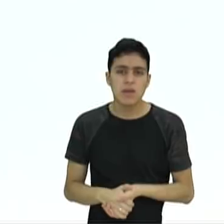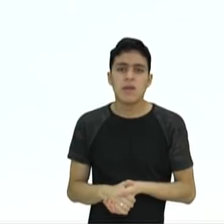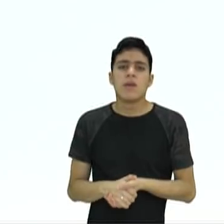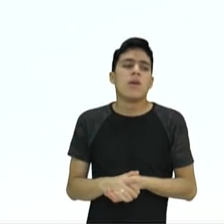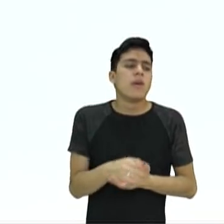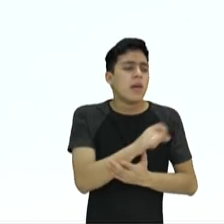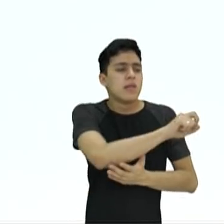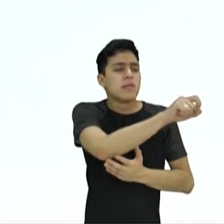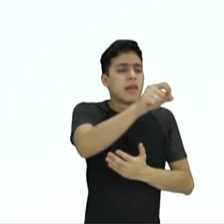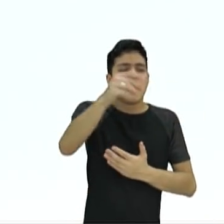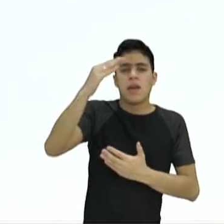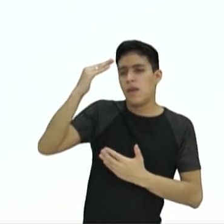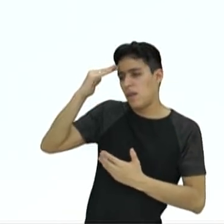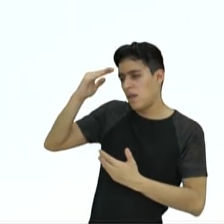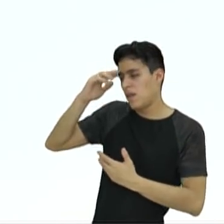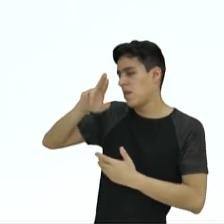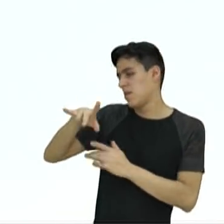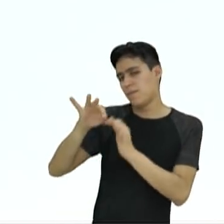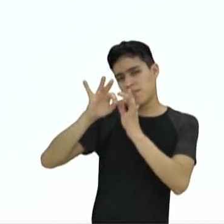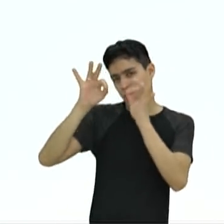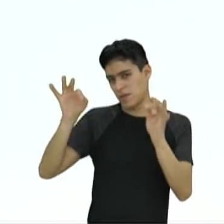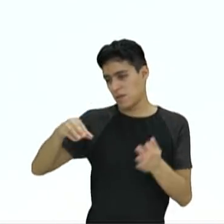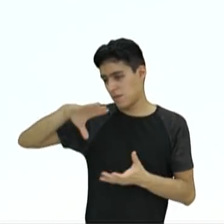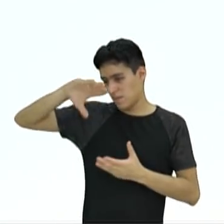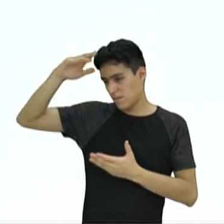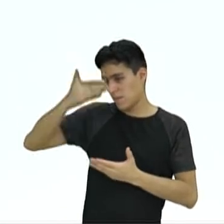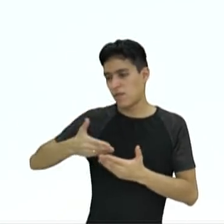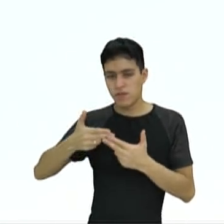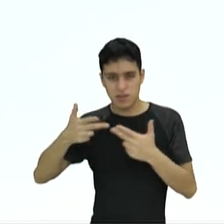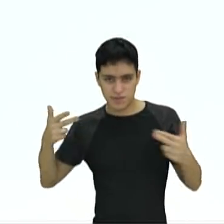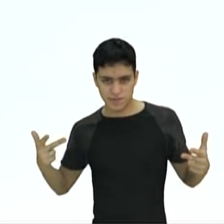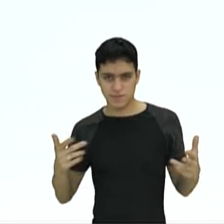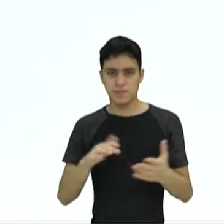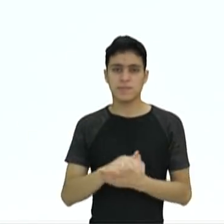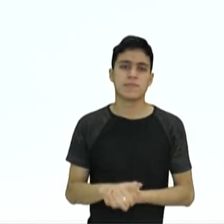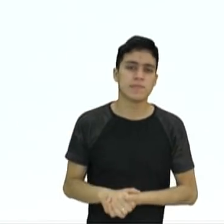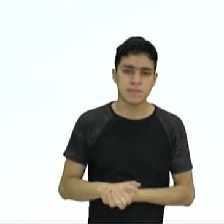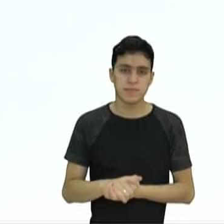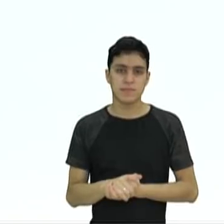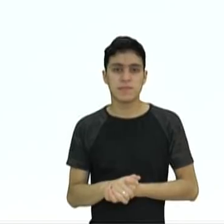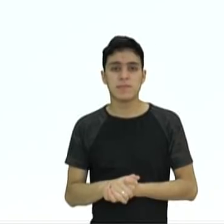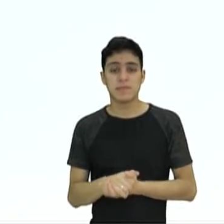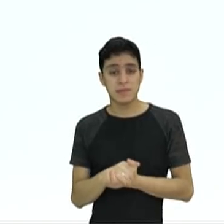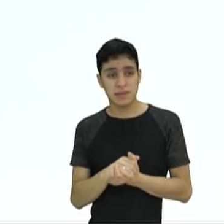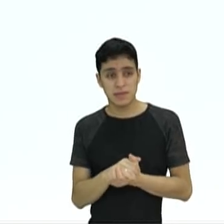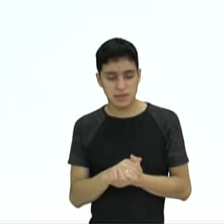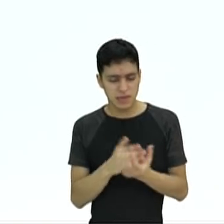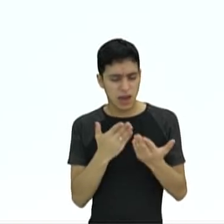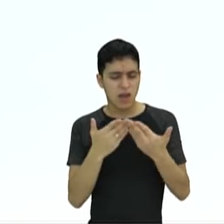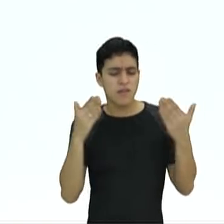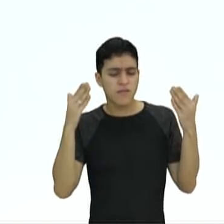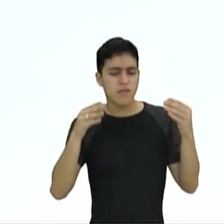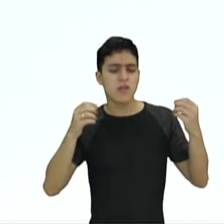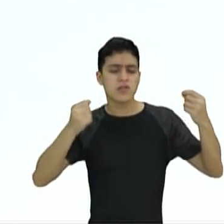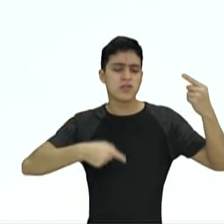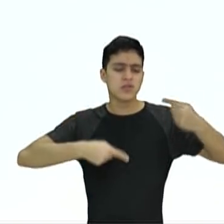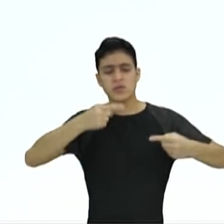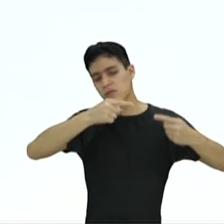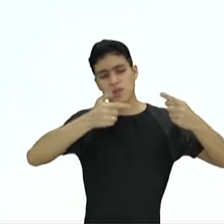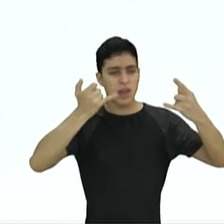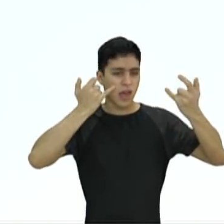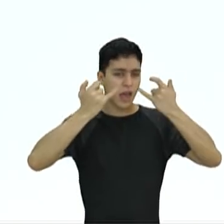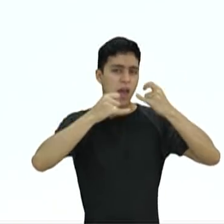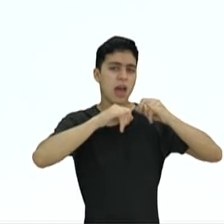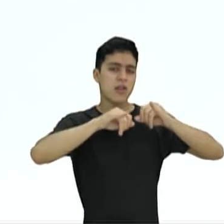para eles entenderem que não é simples provar as coisas. A aula se centra em discutir as notícias e em